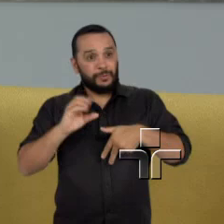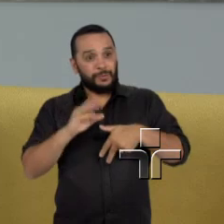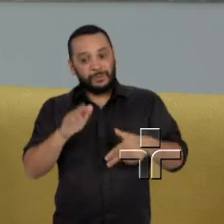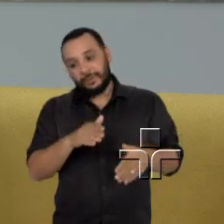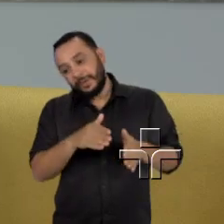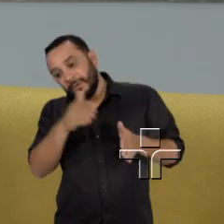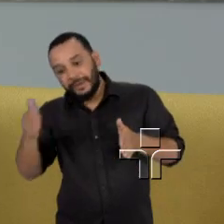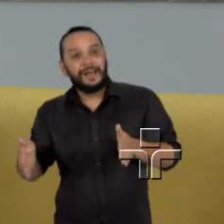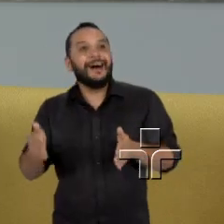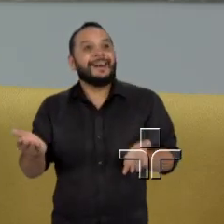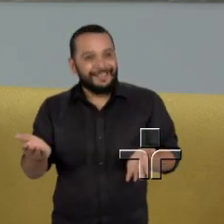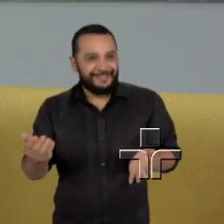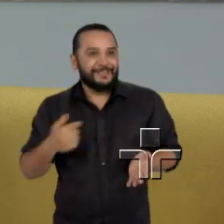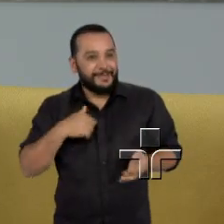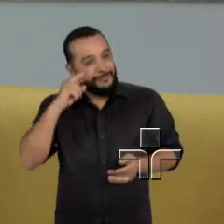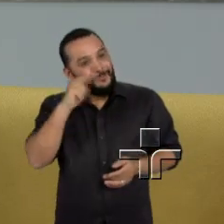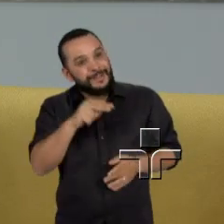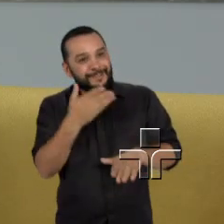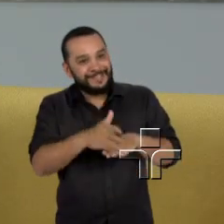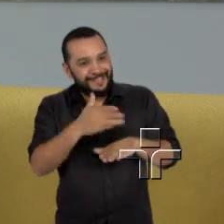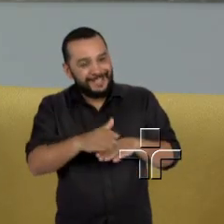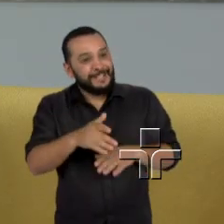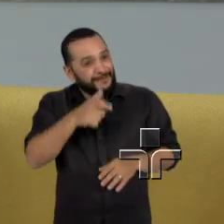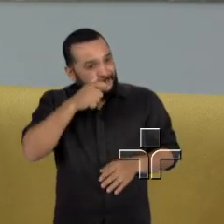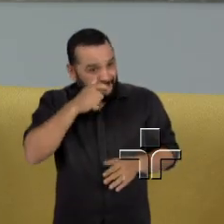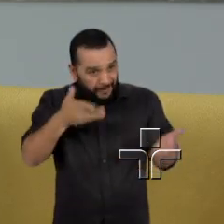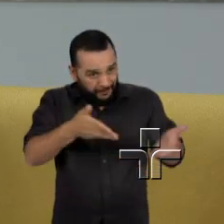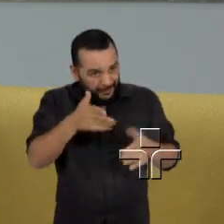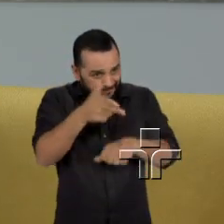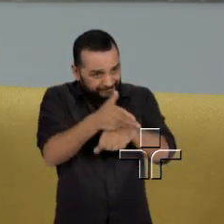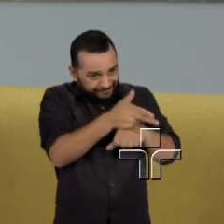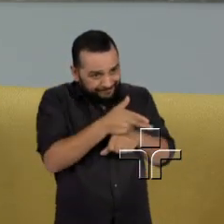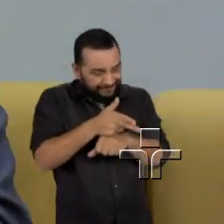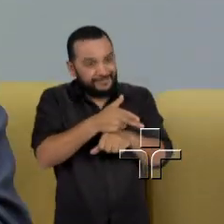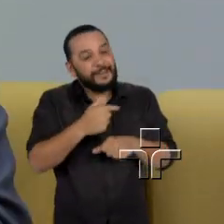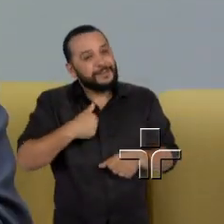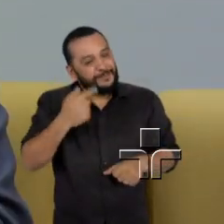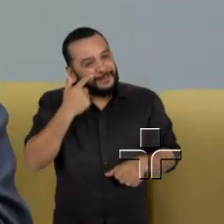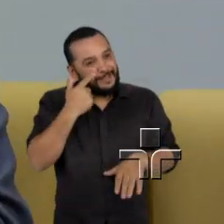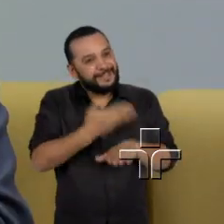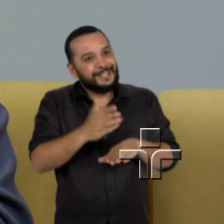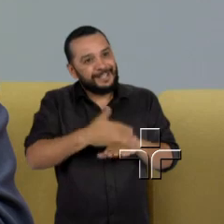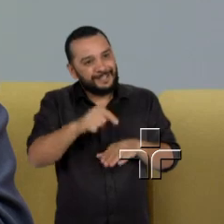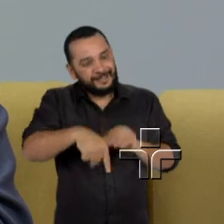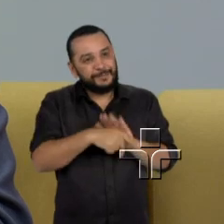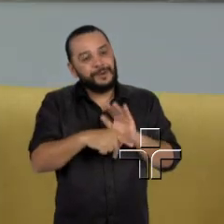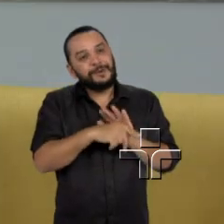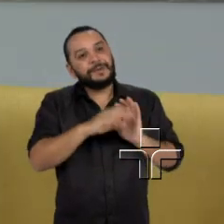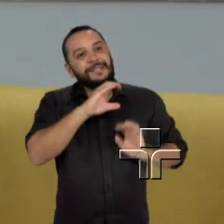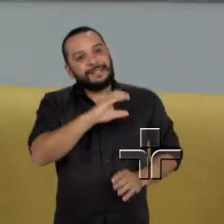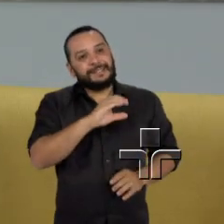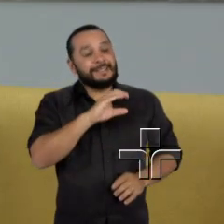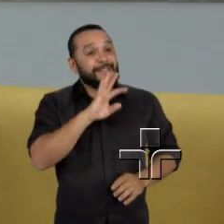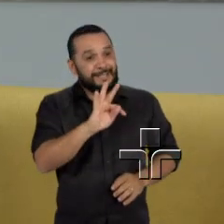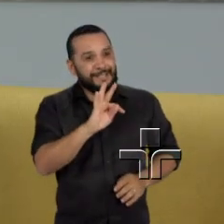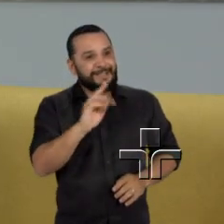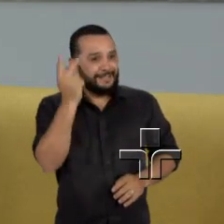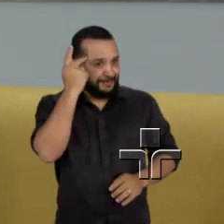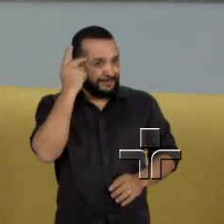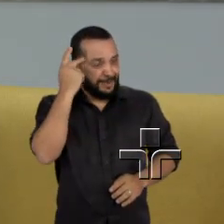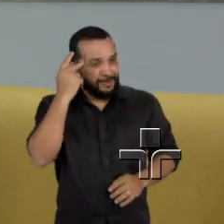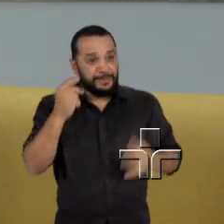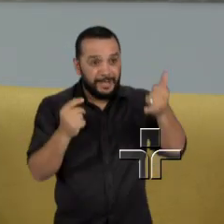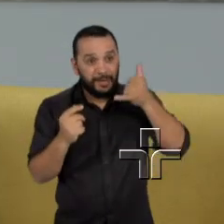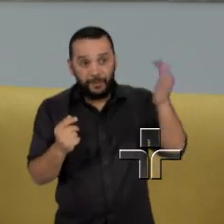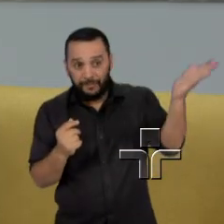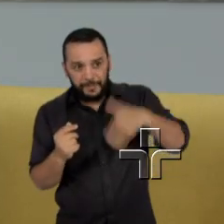da seleção, né, que a gente viu as imagens agora. Estava acompanhando o treino da seleção aqui no CT do São Paulo. E ele me ligou, ele falou, vem pra